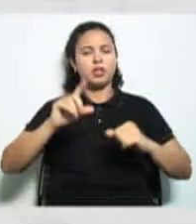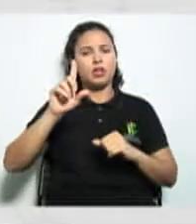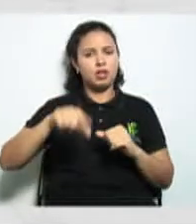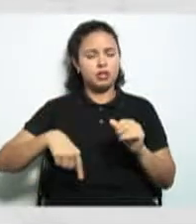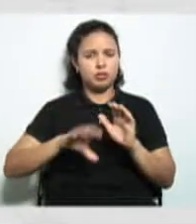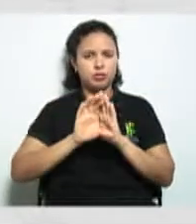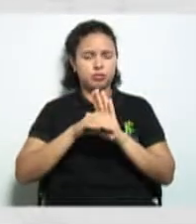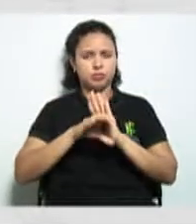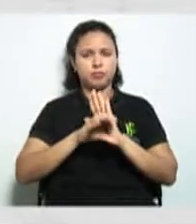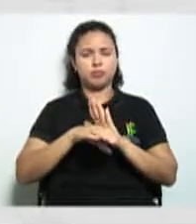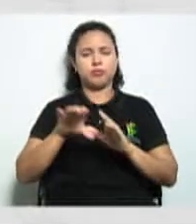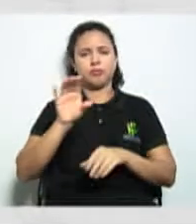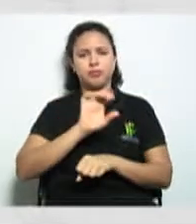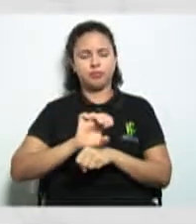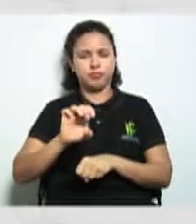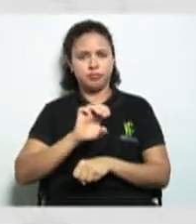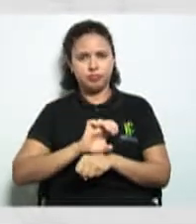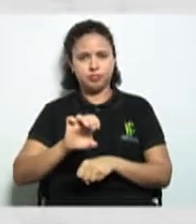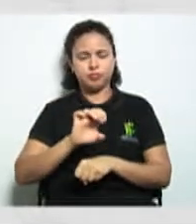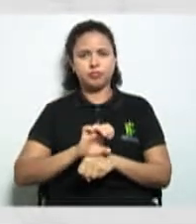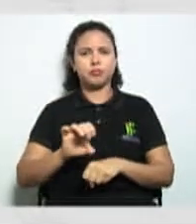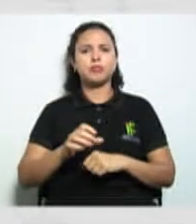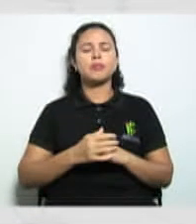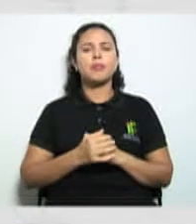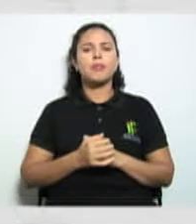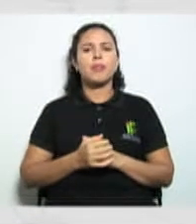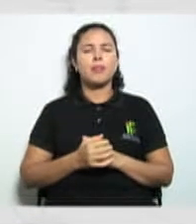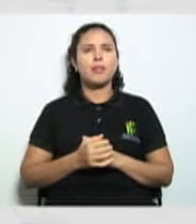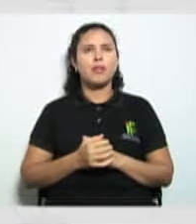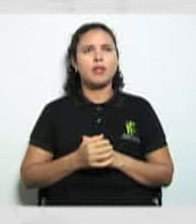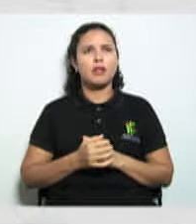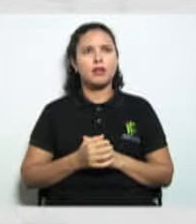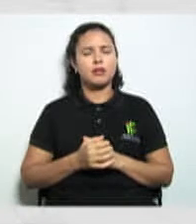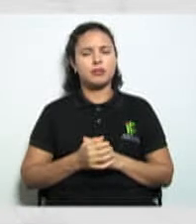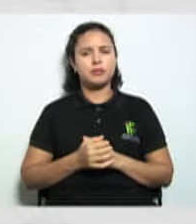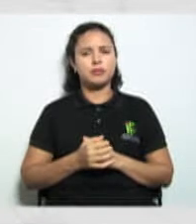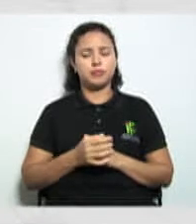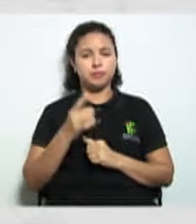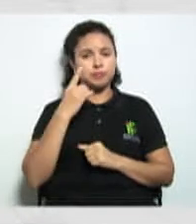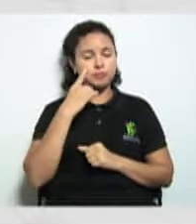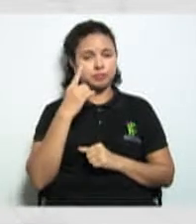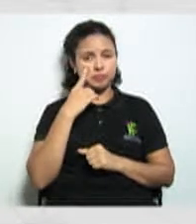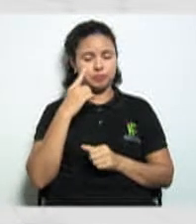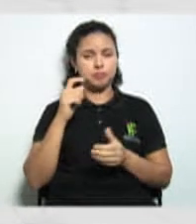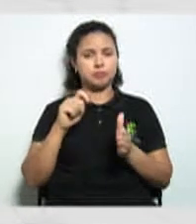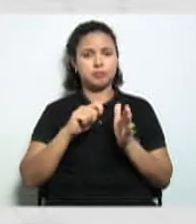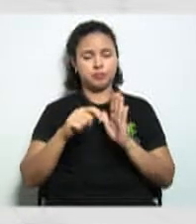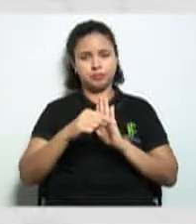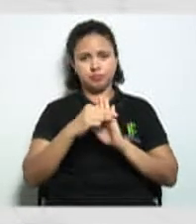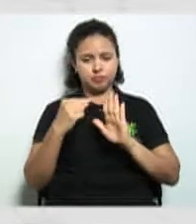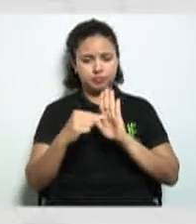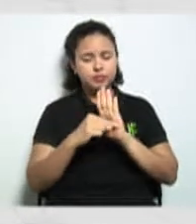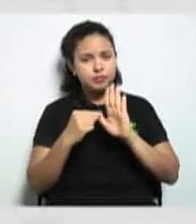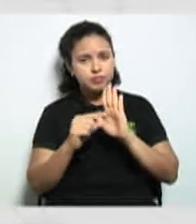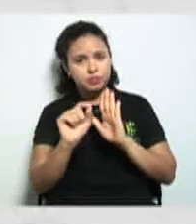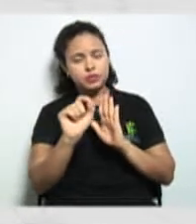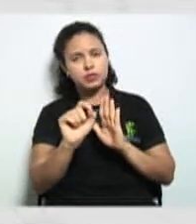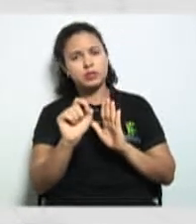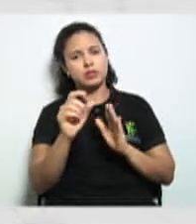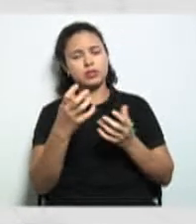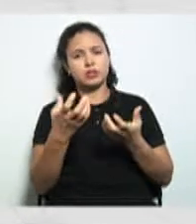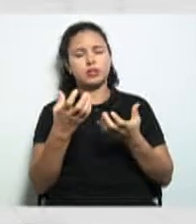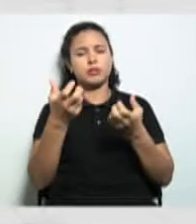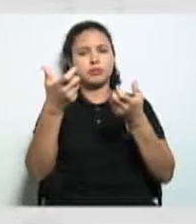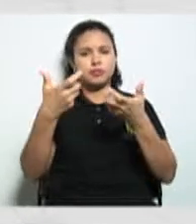definição para estágio. Olha só, ele já vai fazer o risquinho aqui, mas a gente quer, então, pontuar